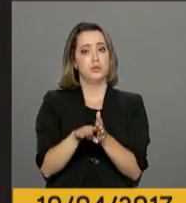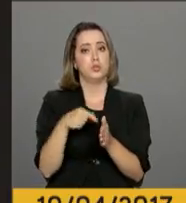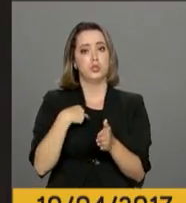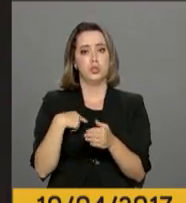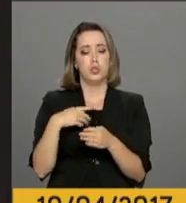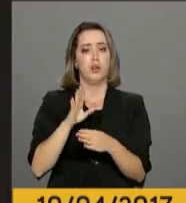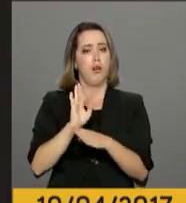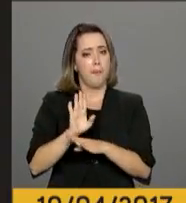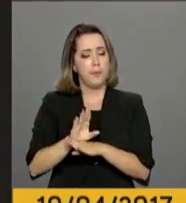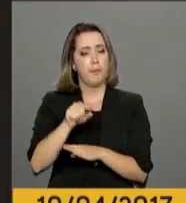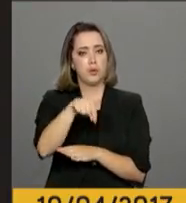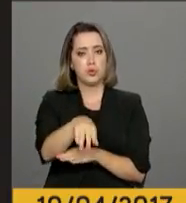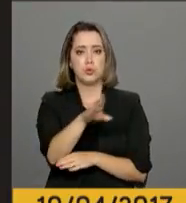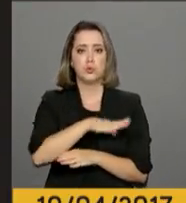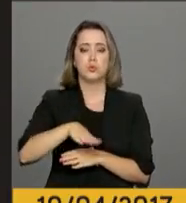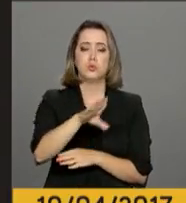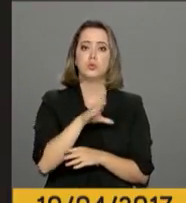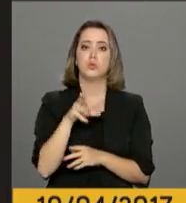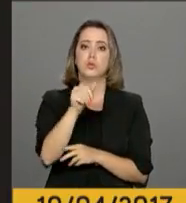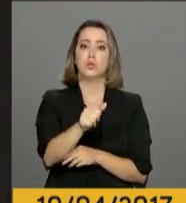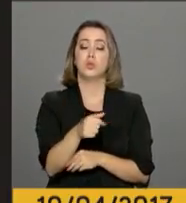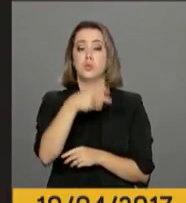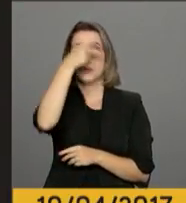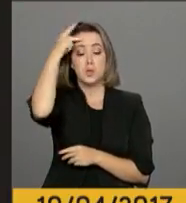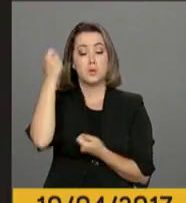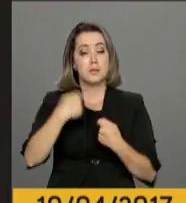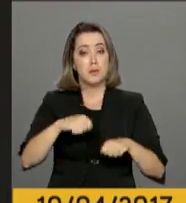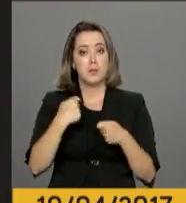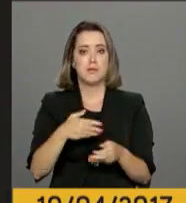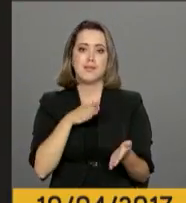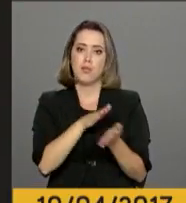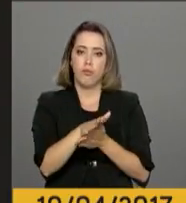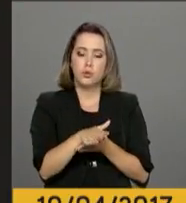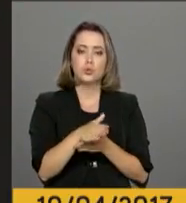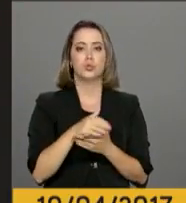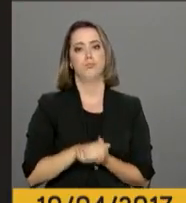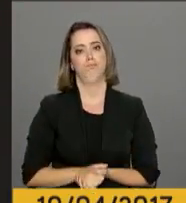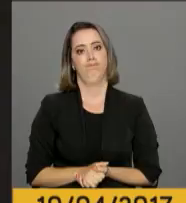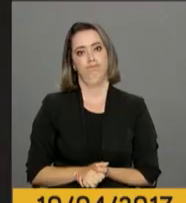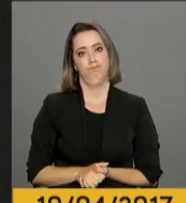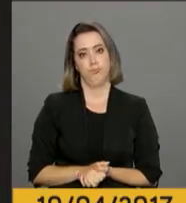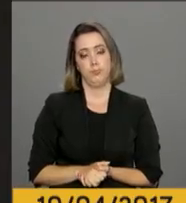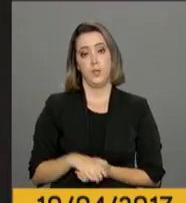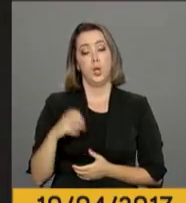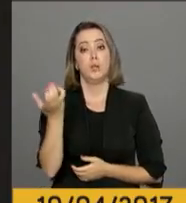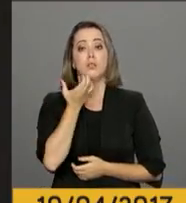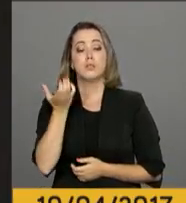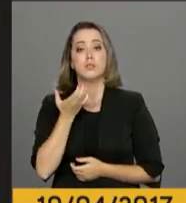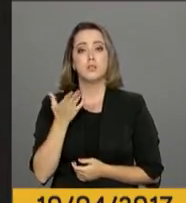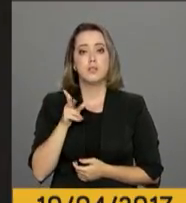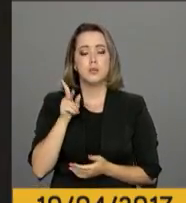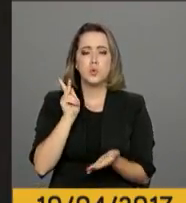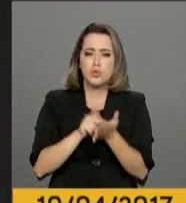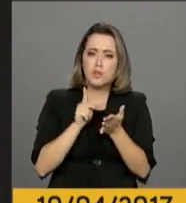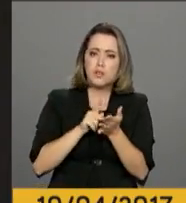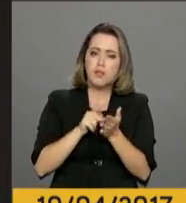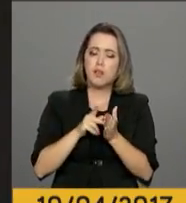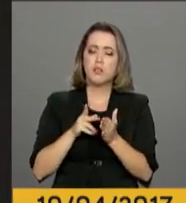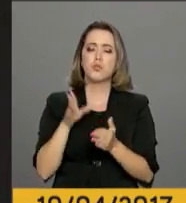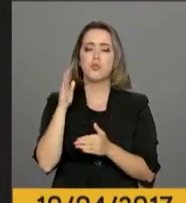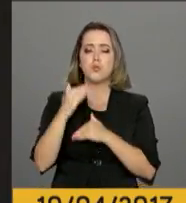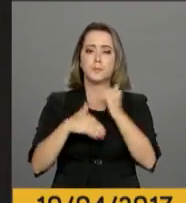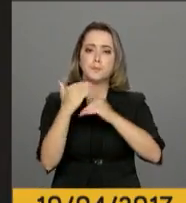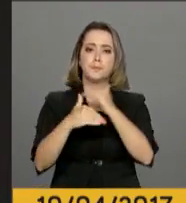toda imigração mundial. Portanto, nós queremos, na verdade, fortalecer sempre mais a